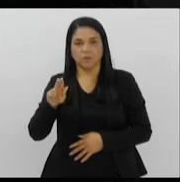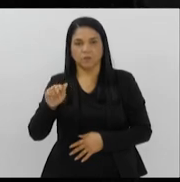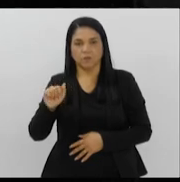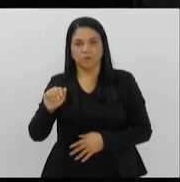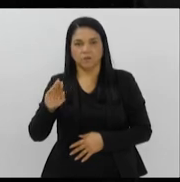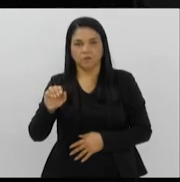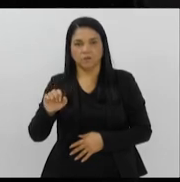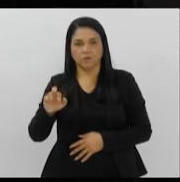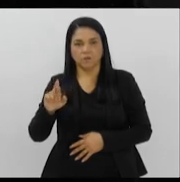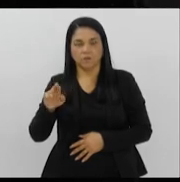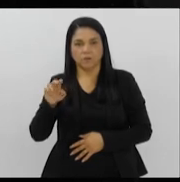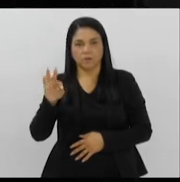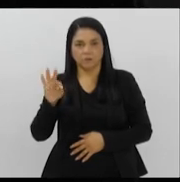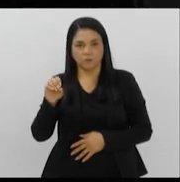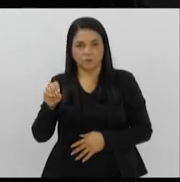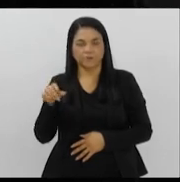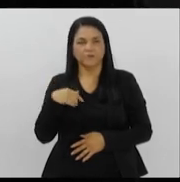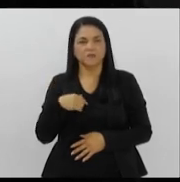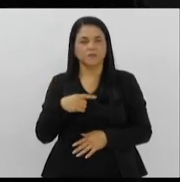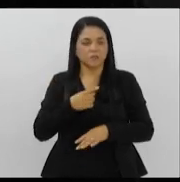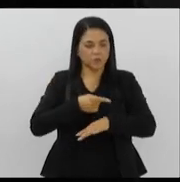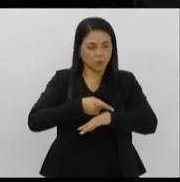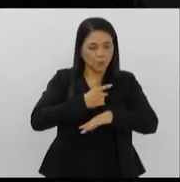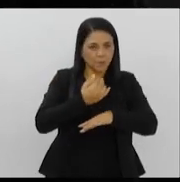entre 1h30 e 3 horas,